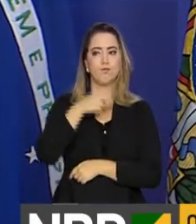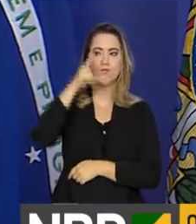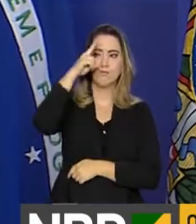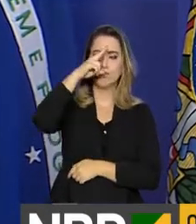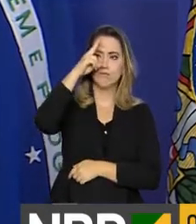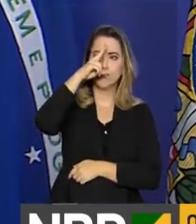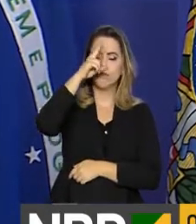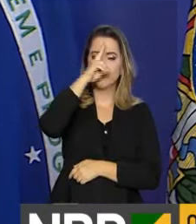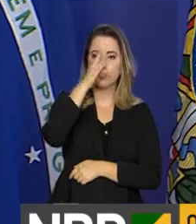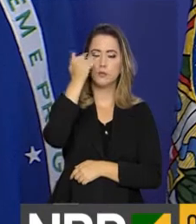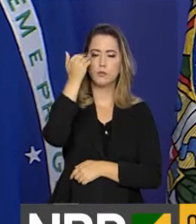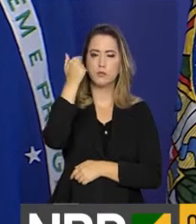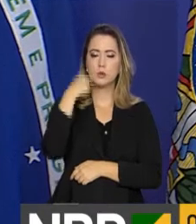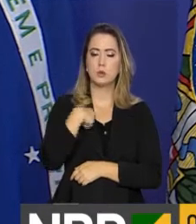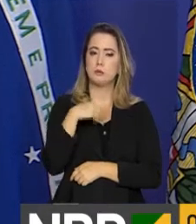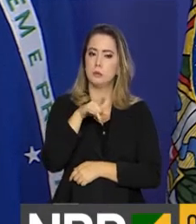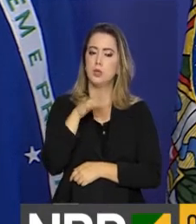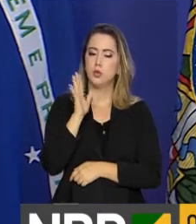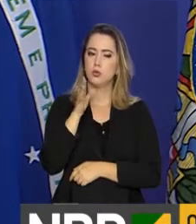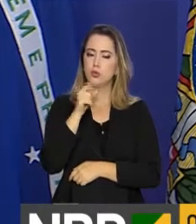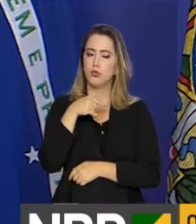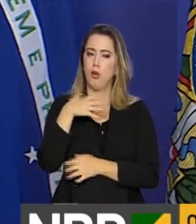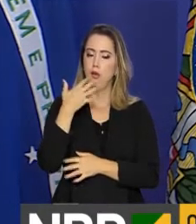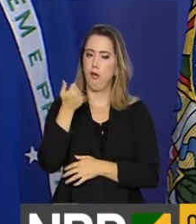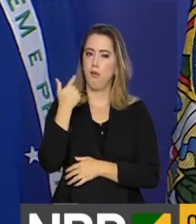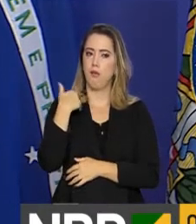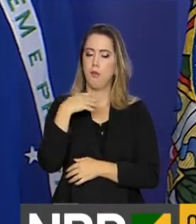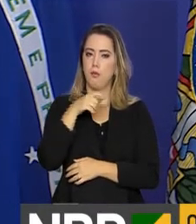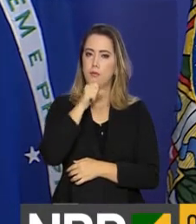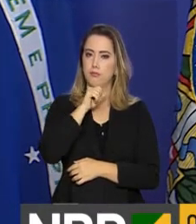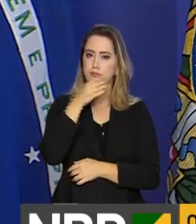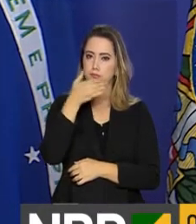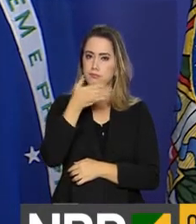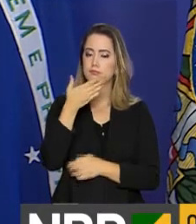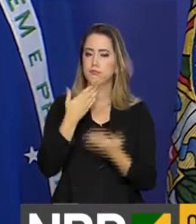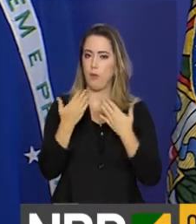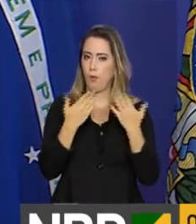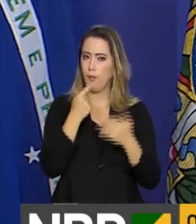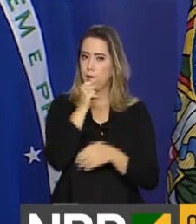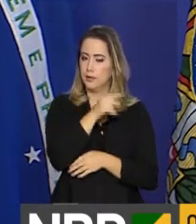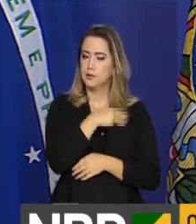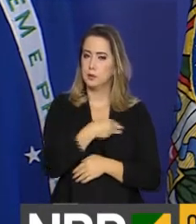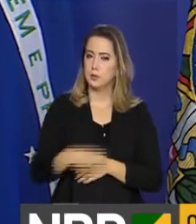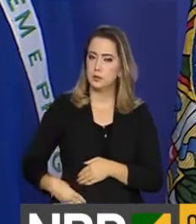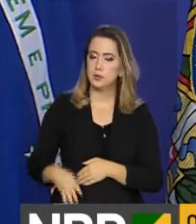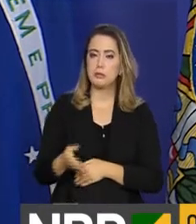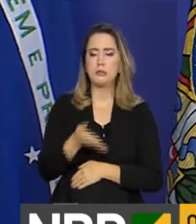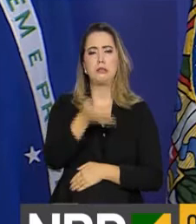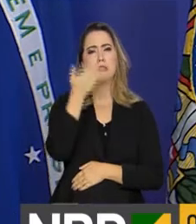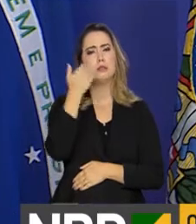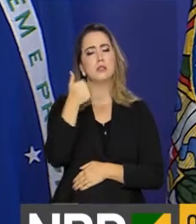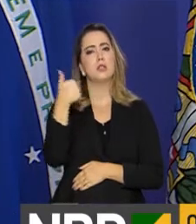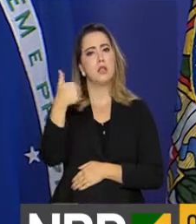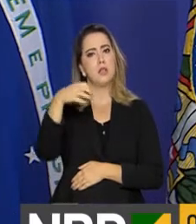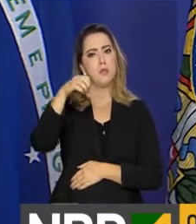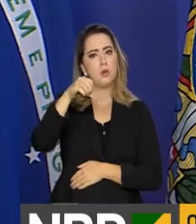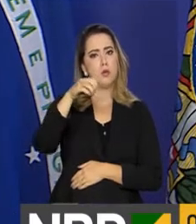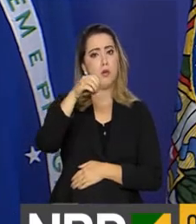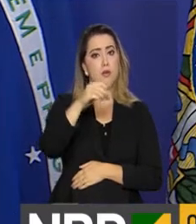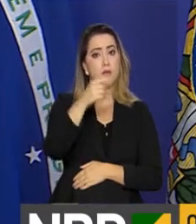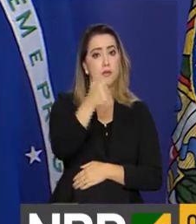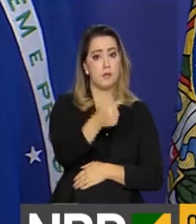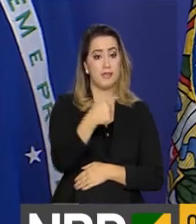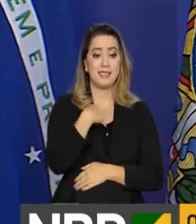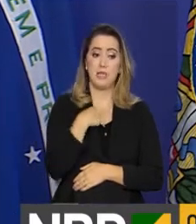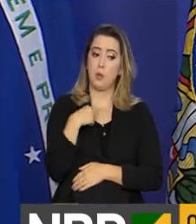eu pouco mais antigo que ele mas recordamos que em 1997 eu fui